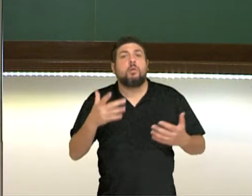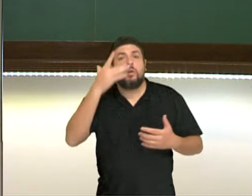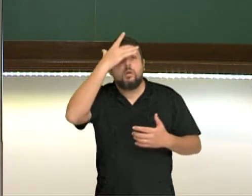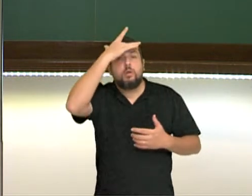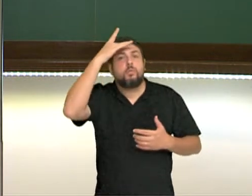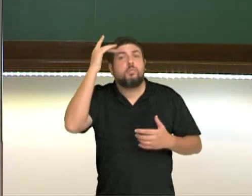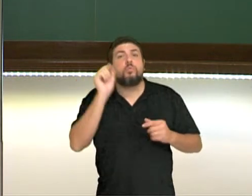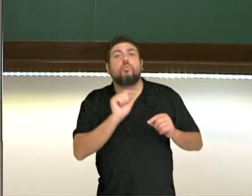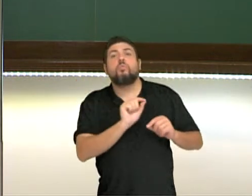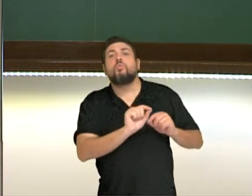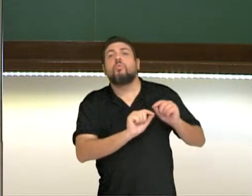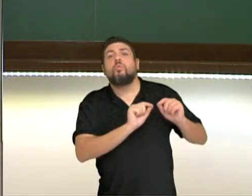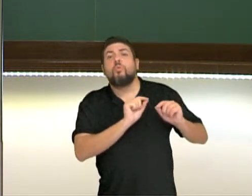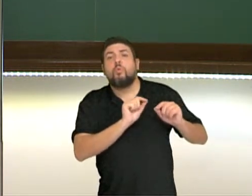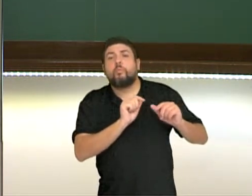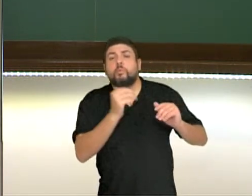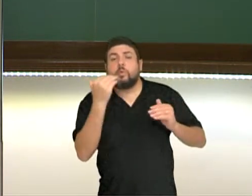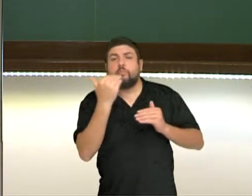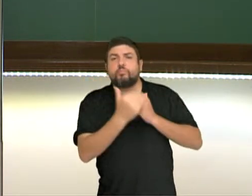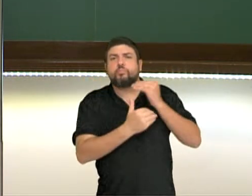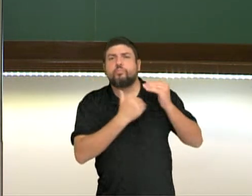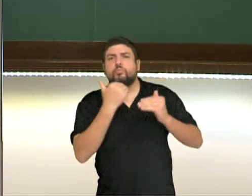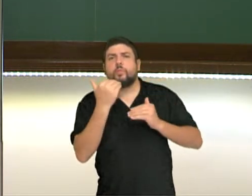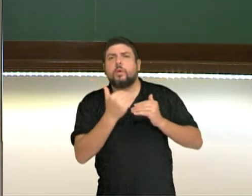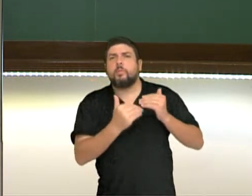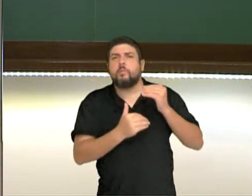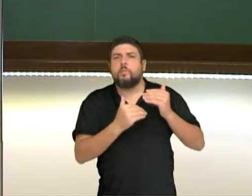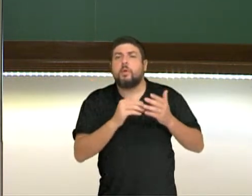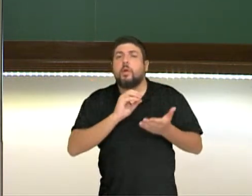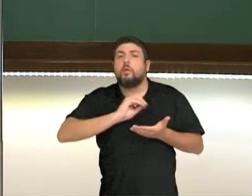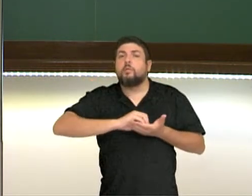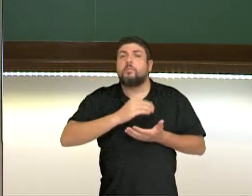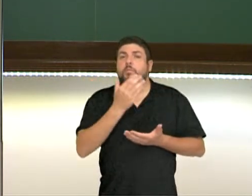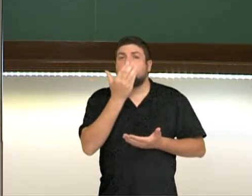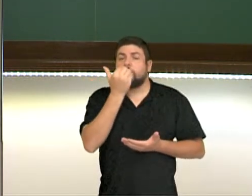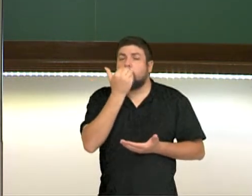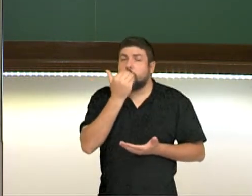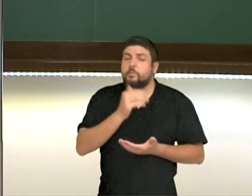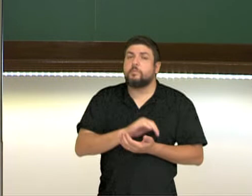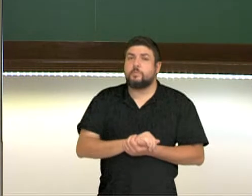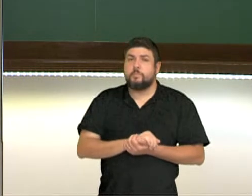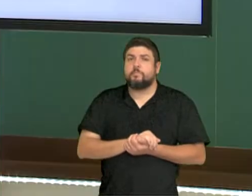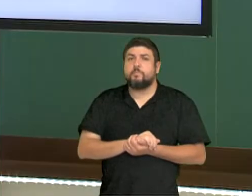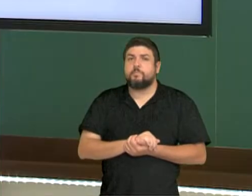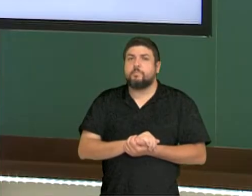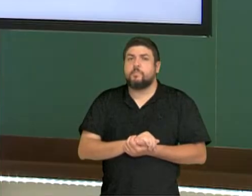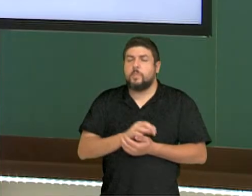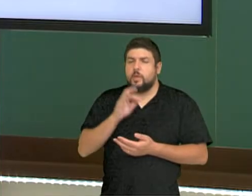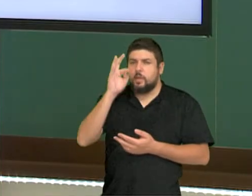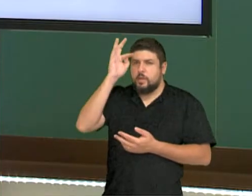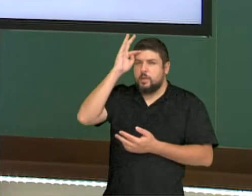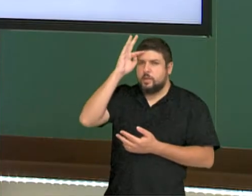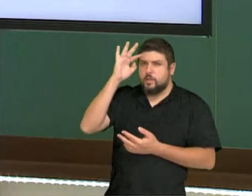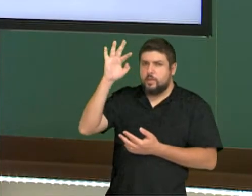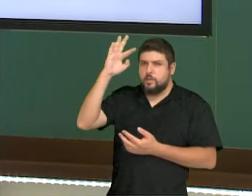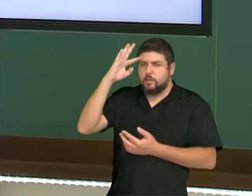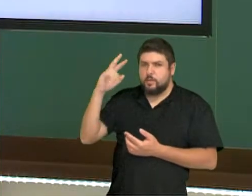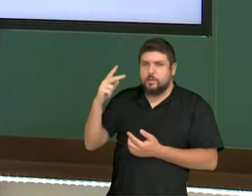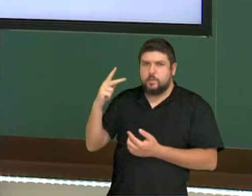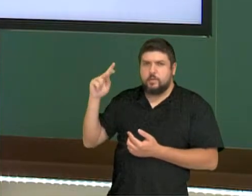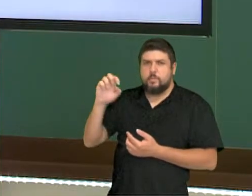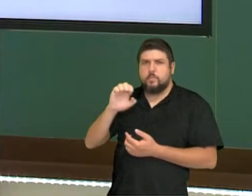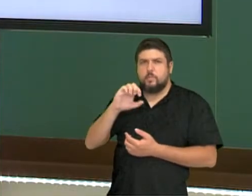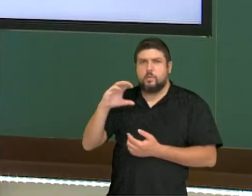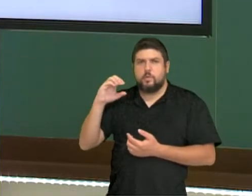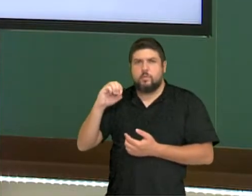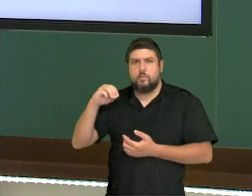acabar morrendo em virtude disso tá pela falta de alimento essa isso que a teoria ecomalthusiana fala relacionado